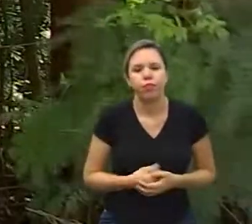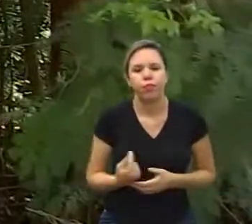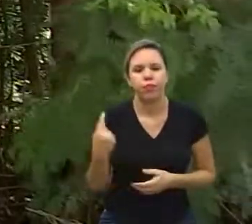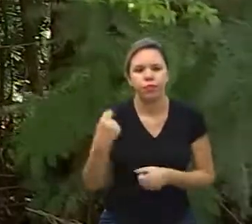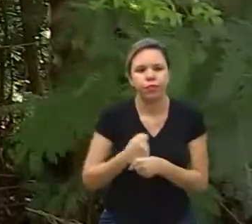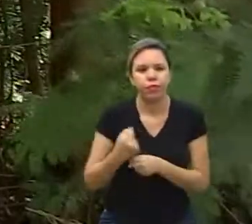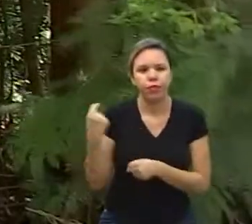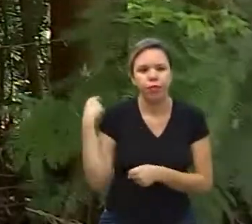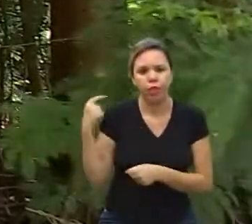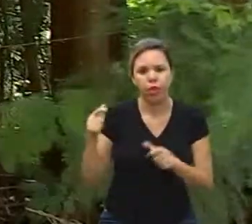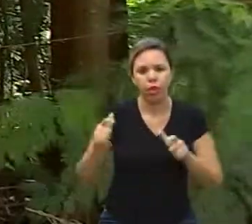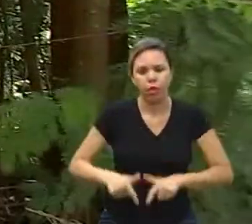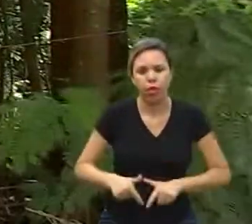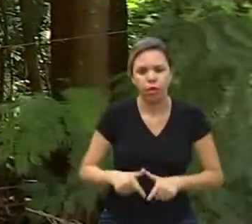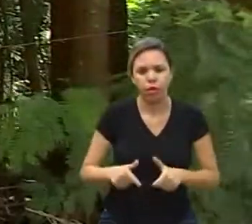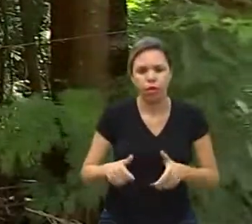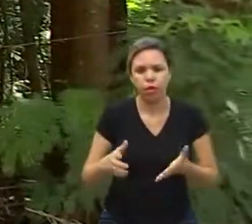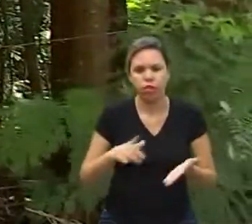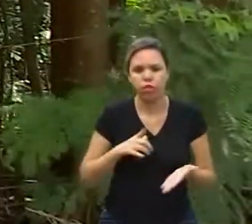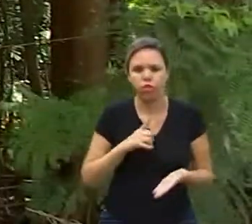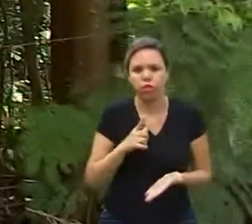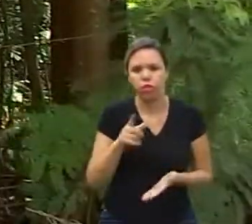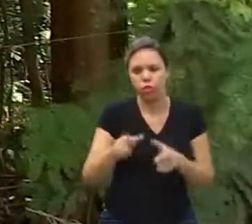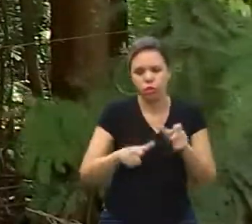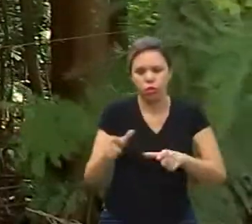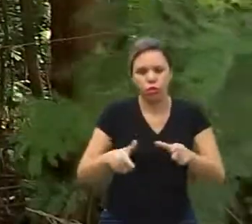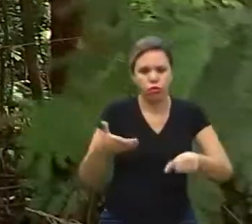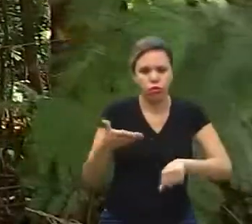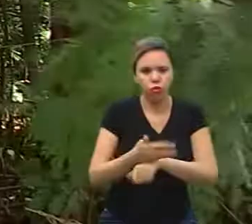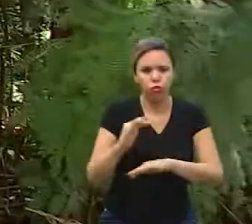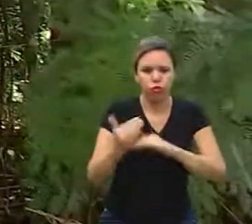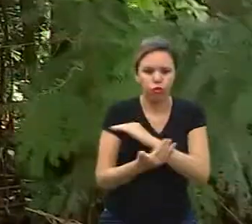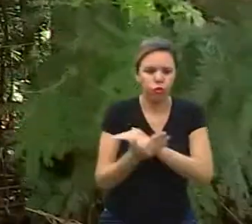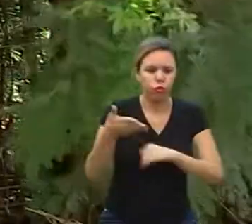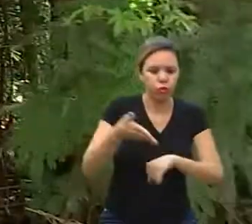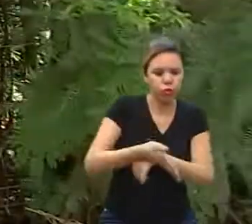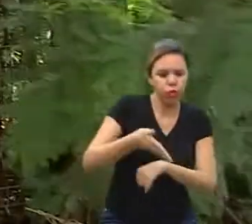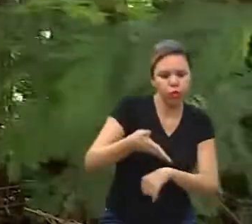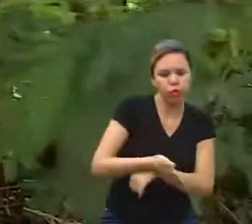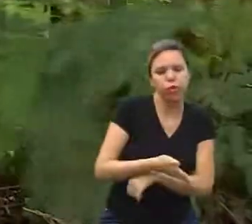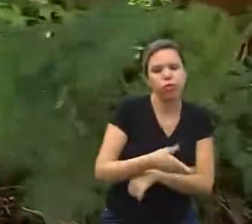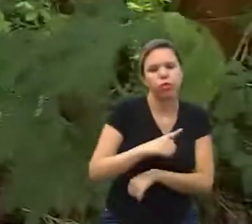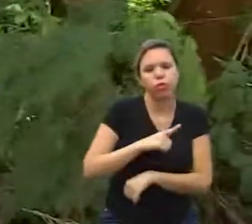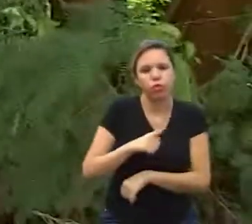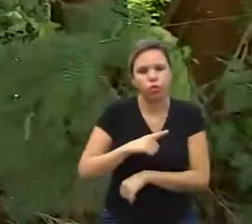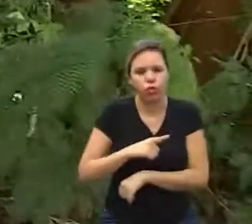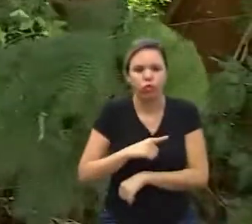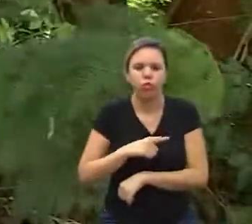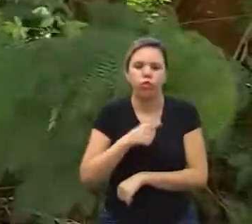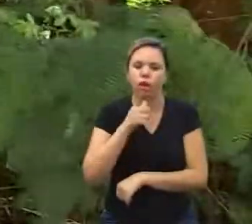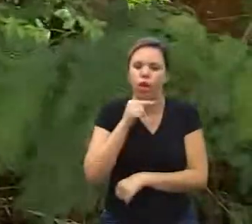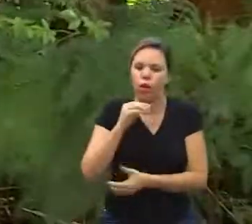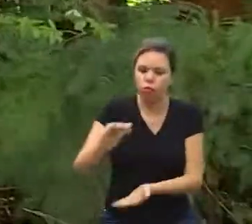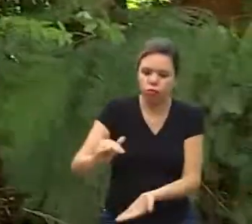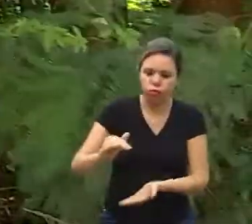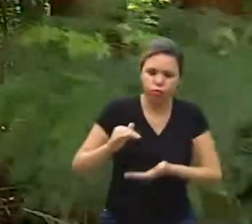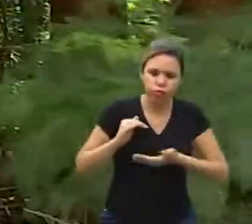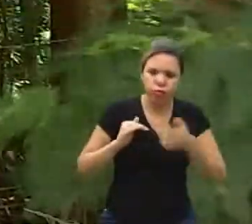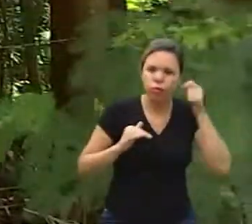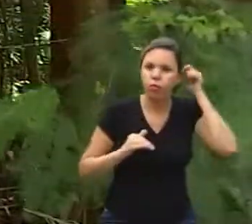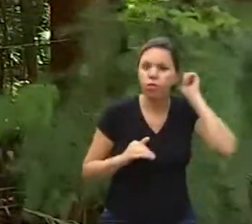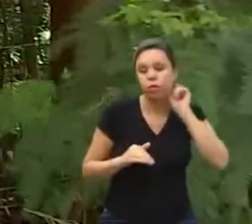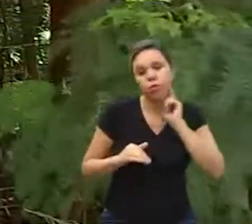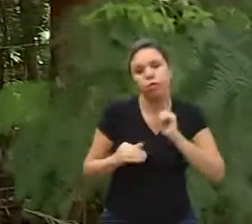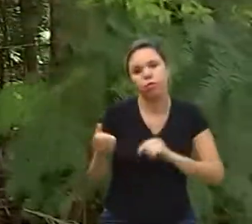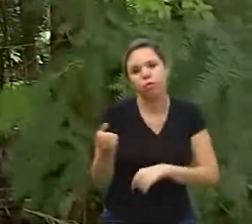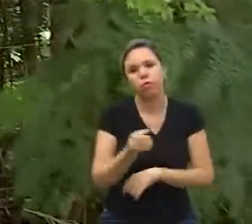no passado a chamada Bica de Ouro, onde as pessoas do bairro né, da redondeza vinha buscar água.